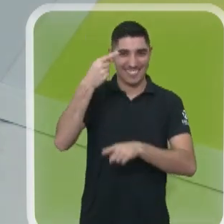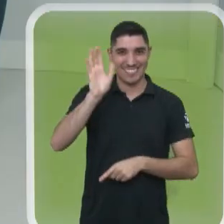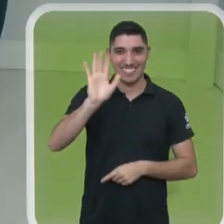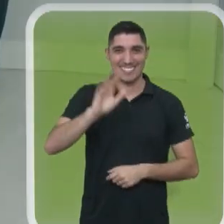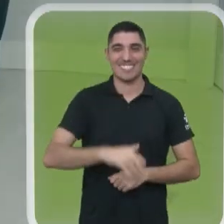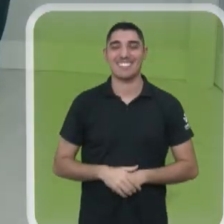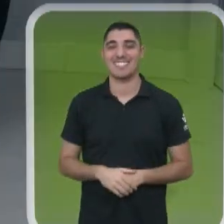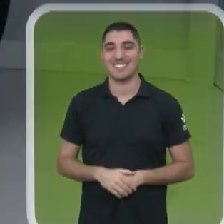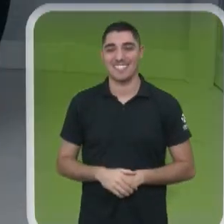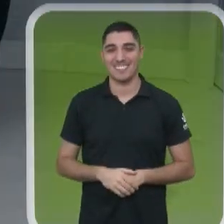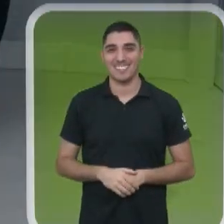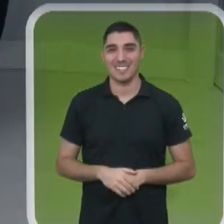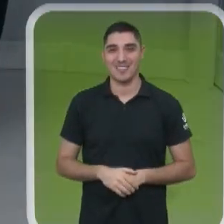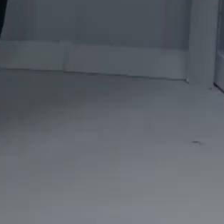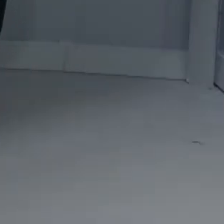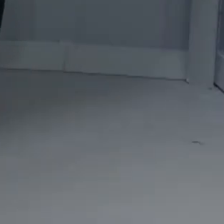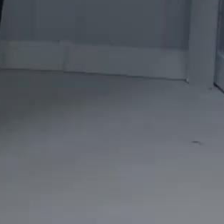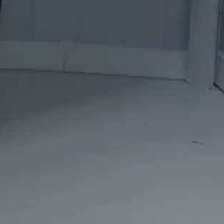tchau tchau